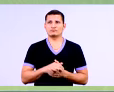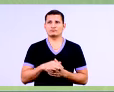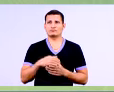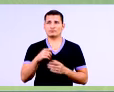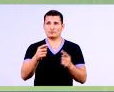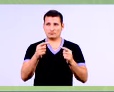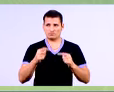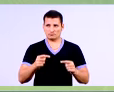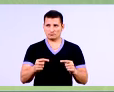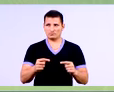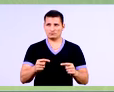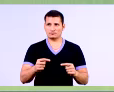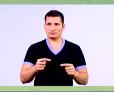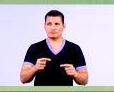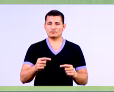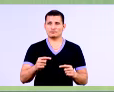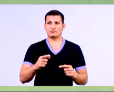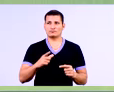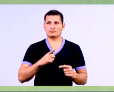embaixo,